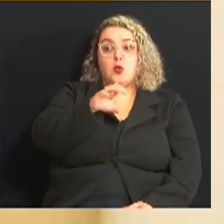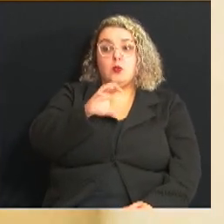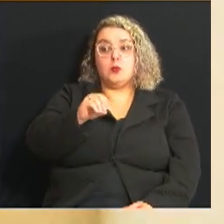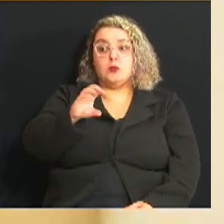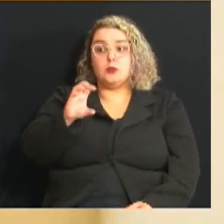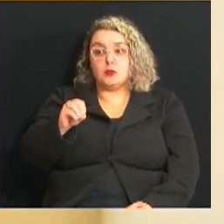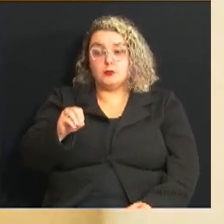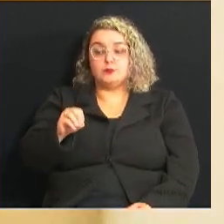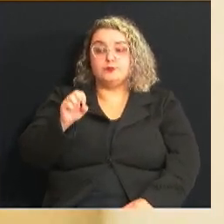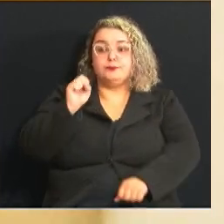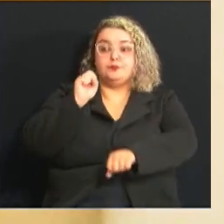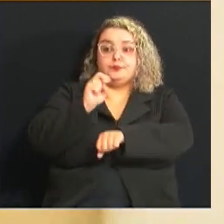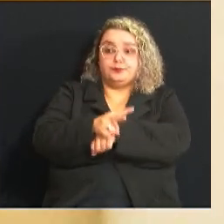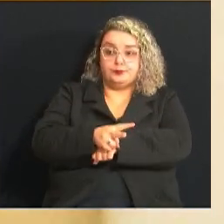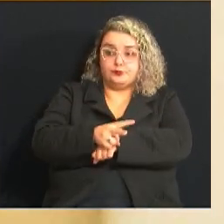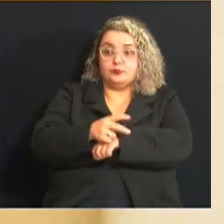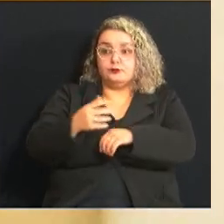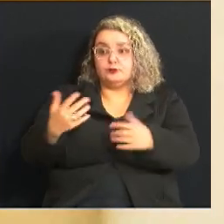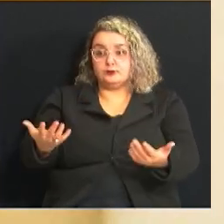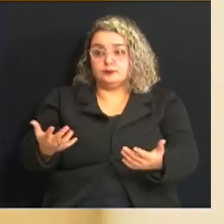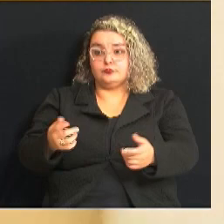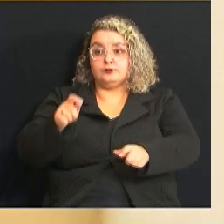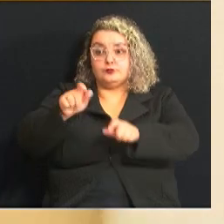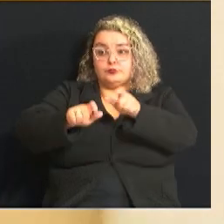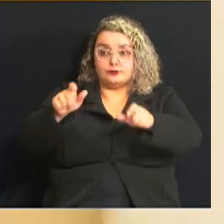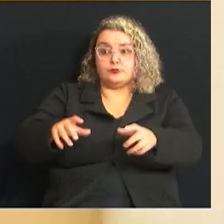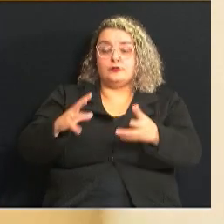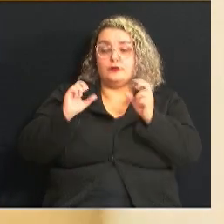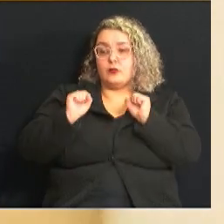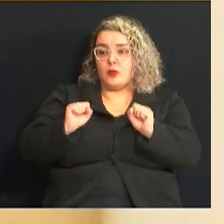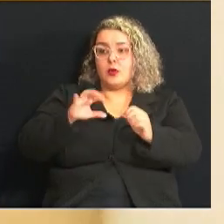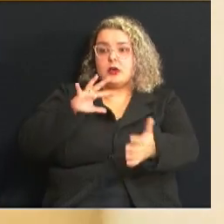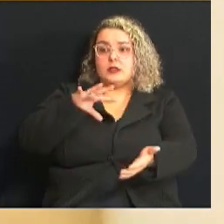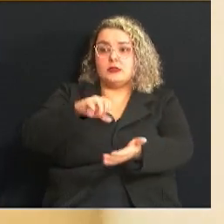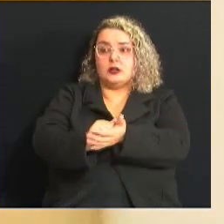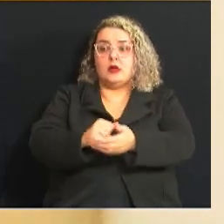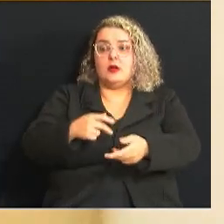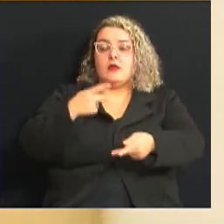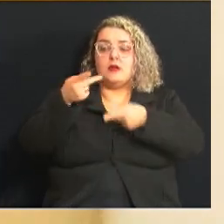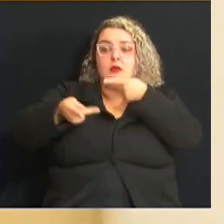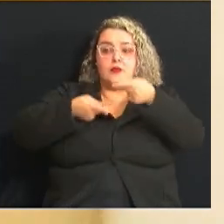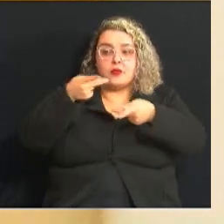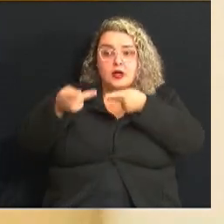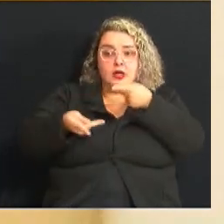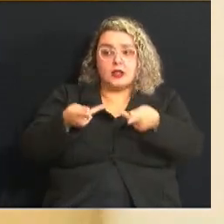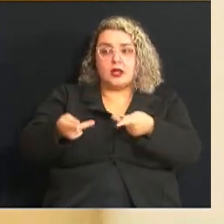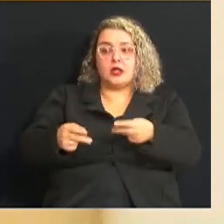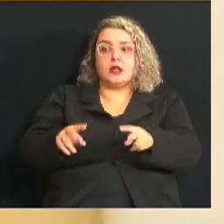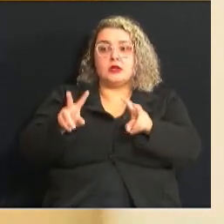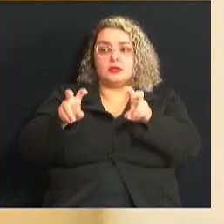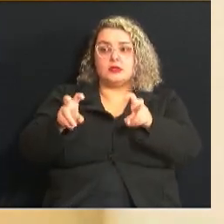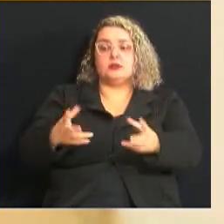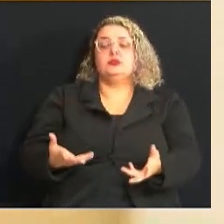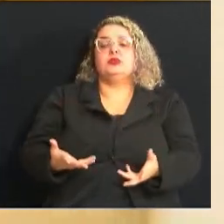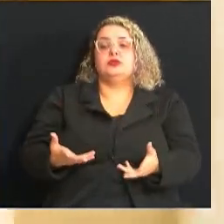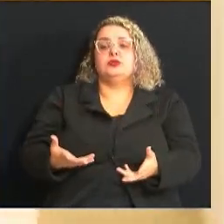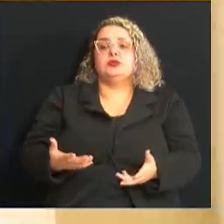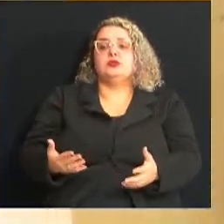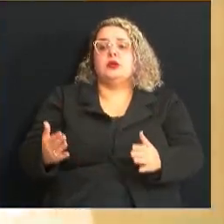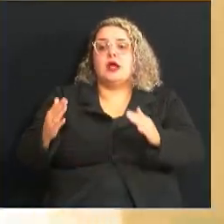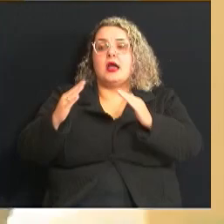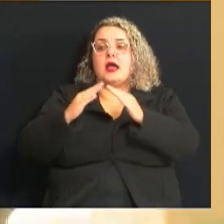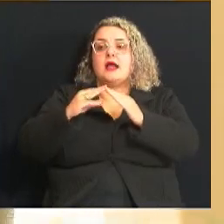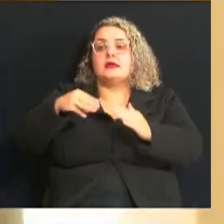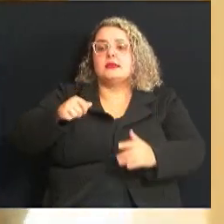vagas aí, não é? O pessoal pode se inscrever, a gente vai falar muito a respeito disso. A gente está na Casa Maria de